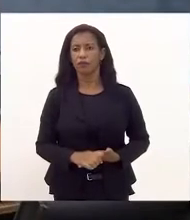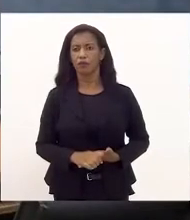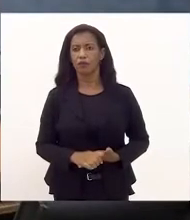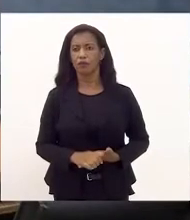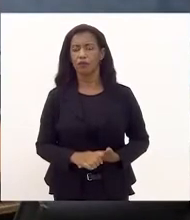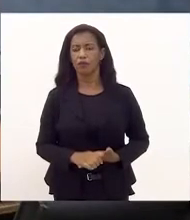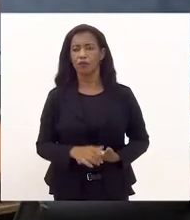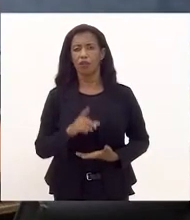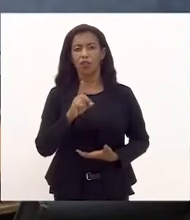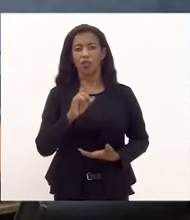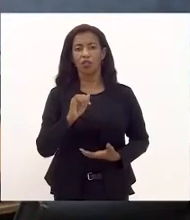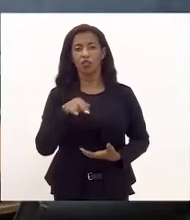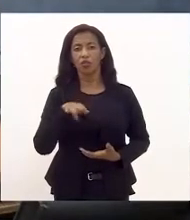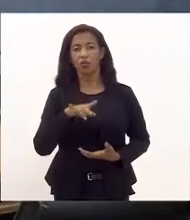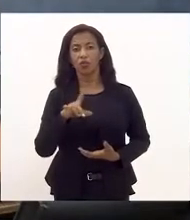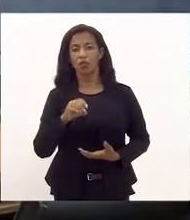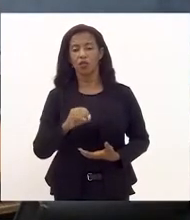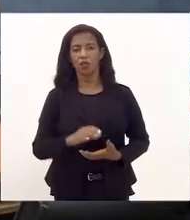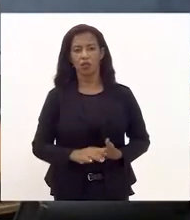Deputado Dionísio Lins.